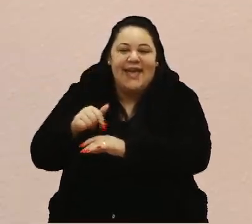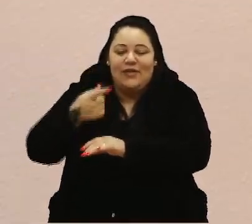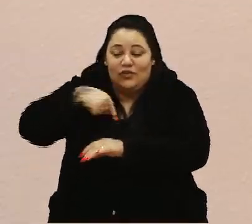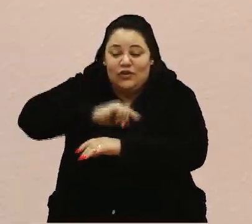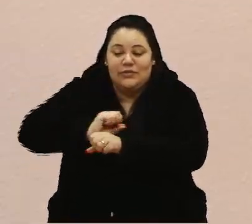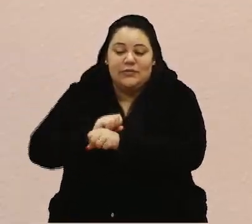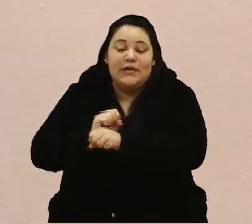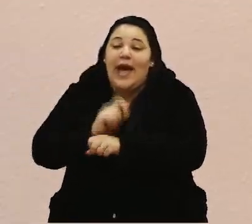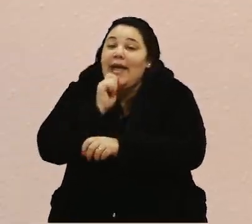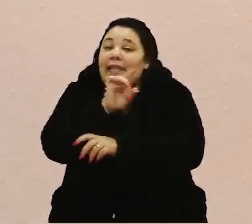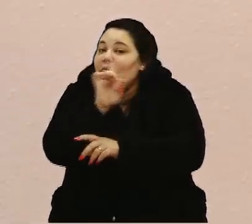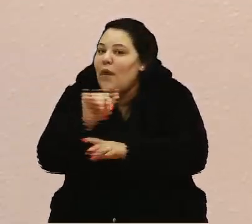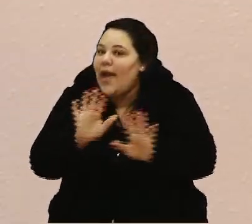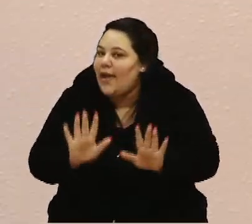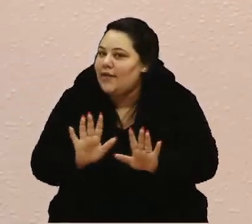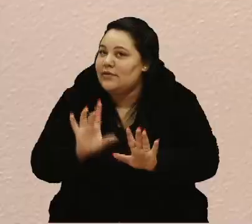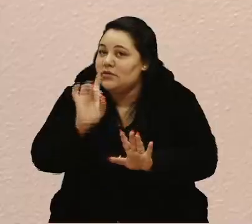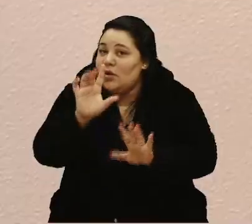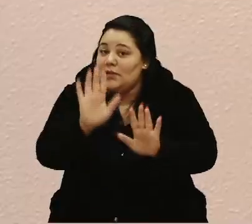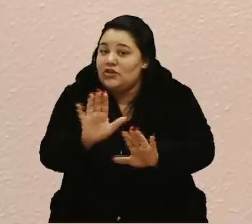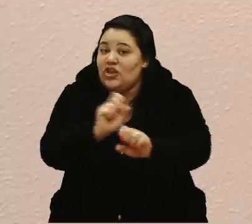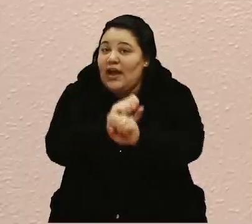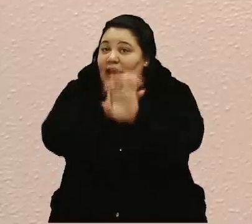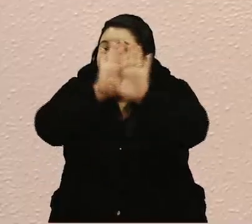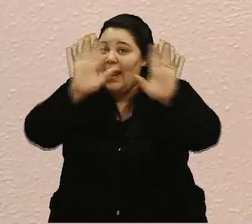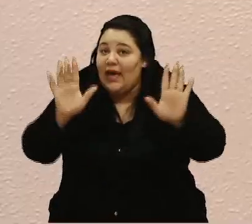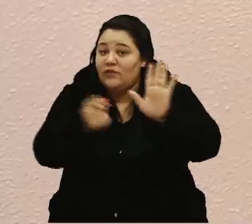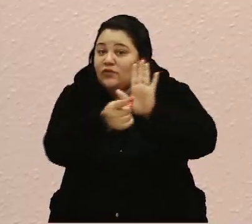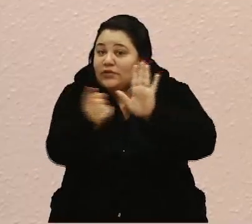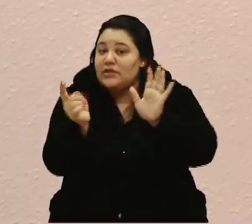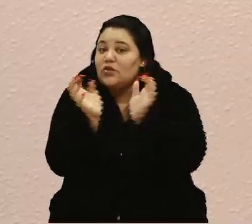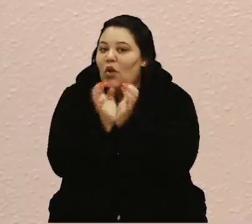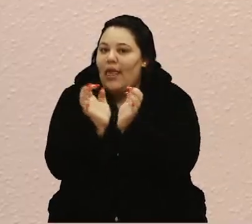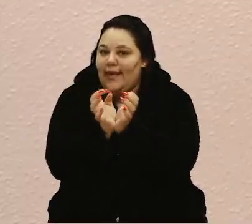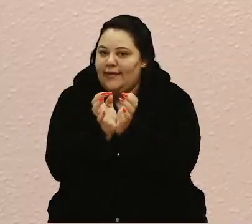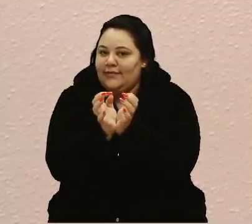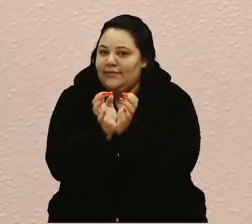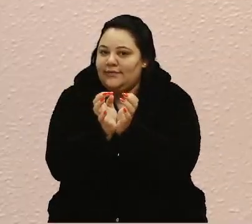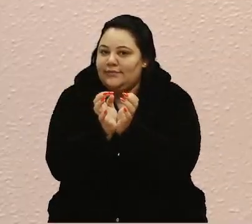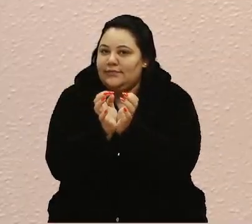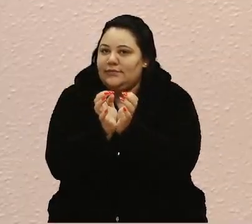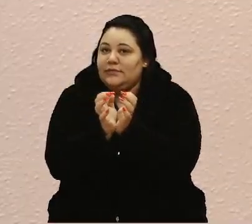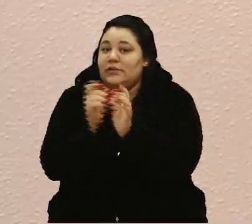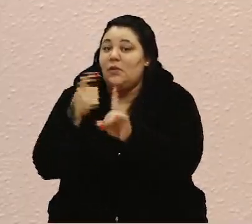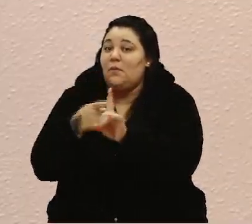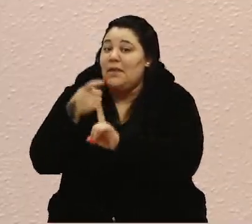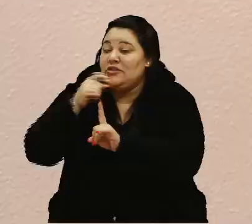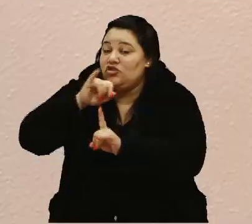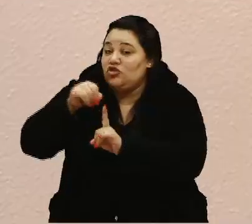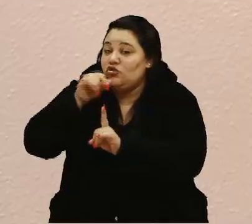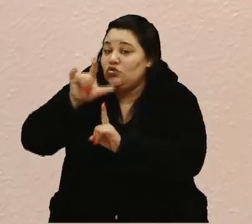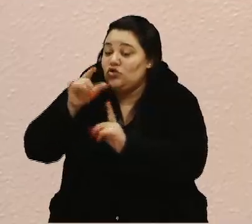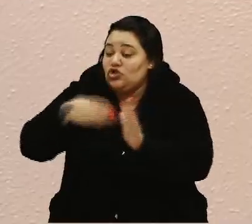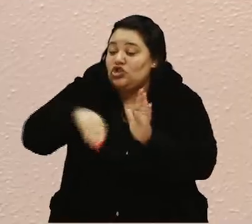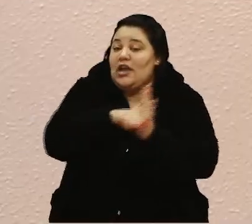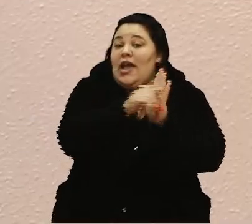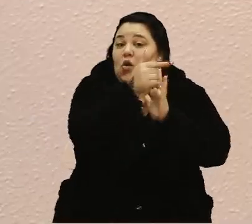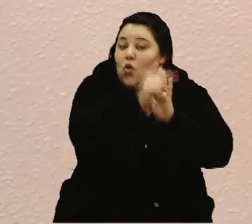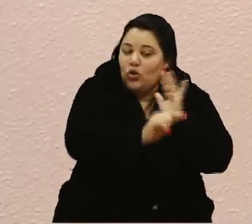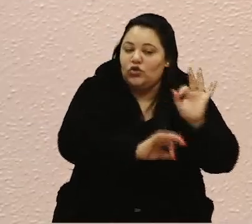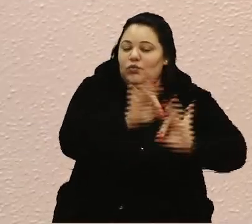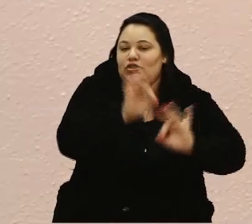esperávamos e ainda não é. Então, só para trazer a informação para os colegas que tudo indica que é para vir para votação no mês de julho. Então, o que nós